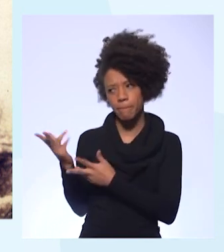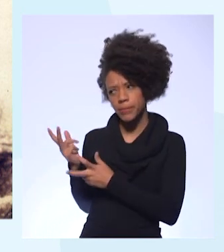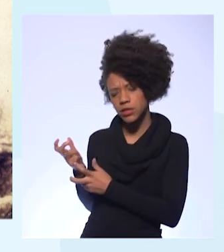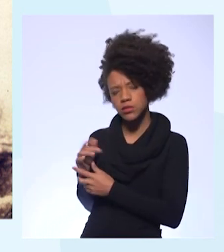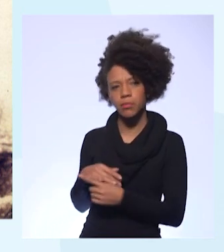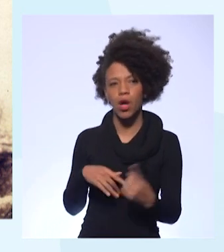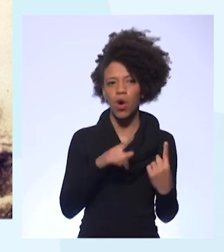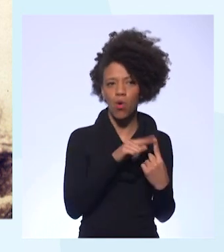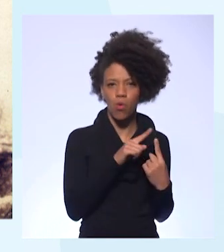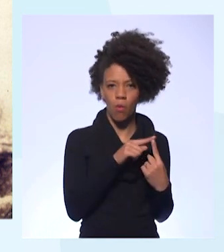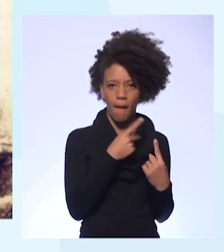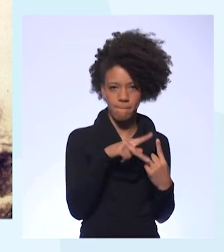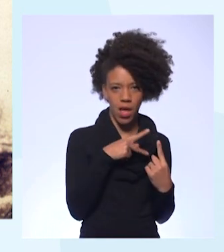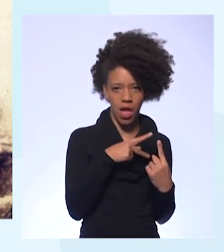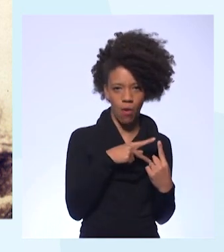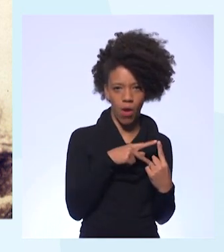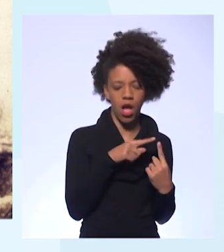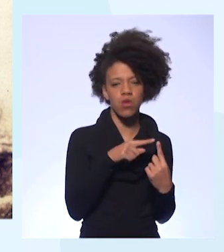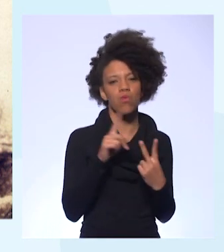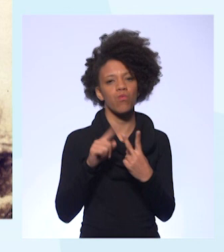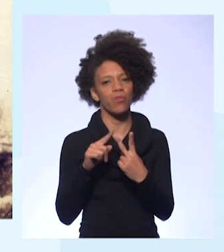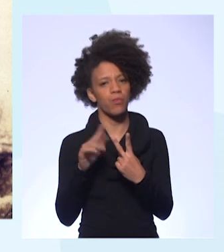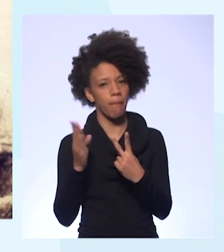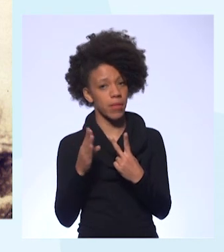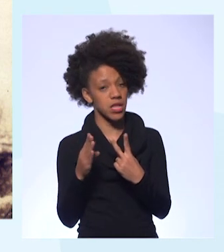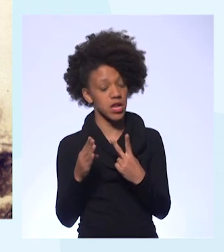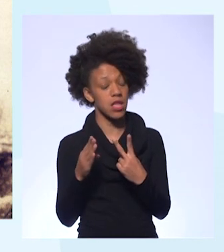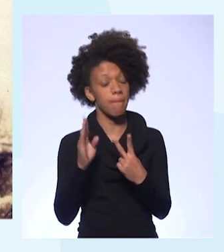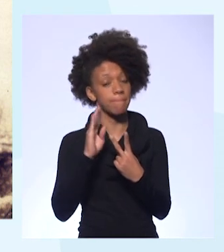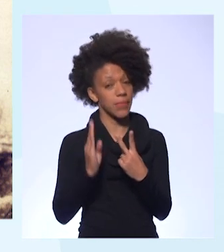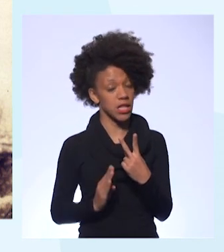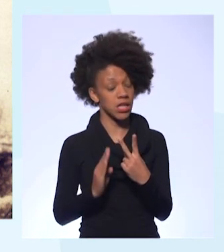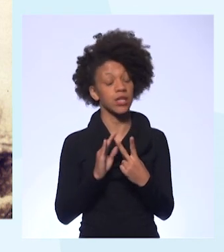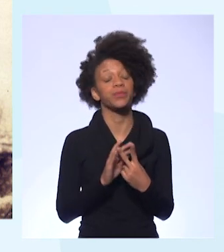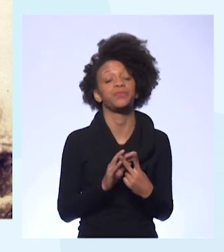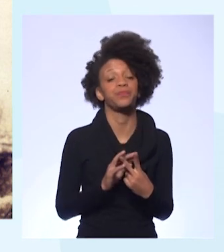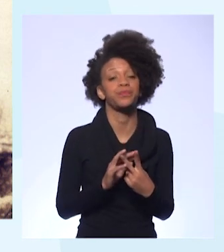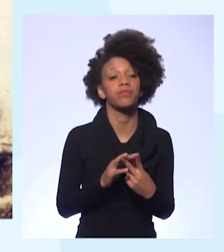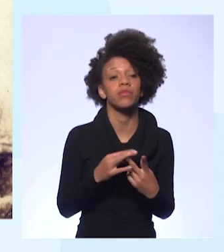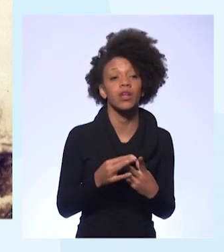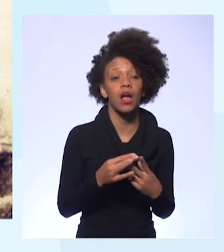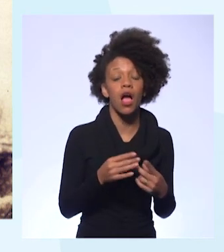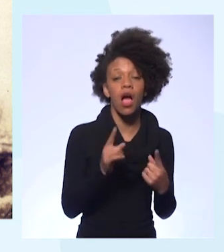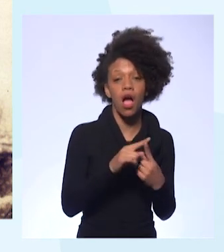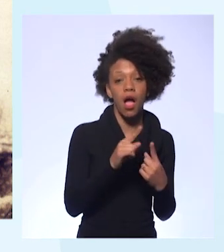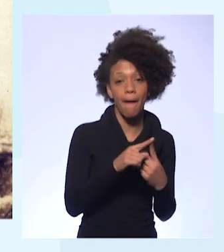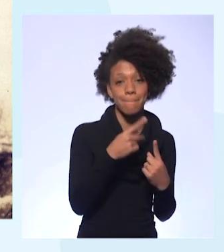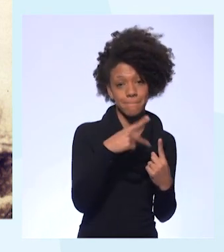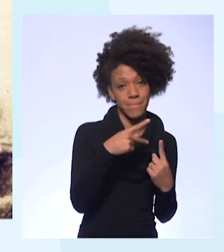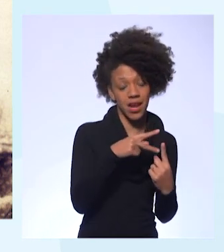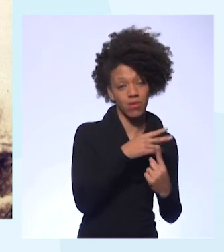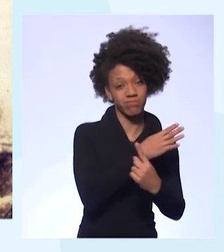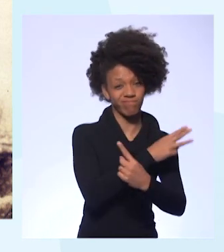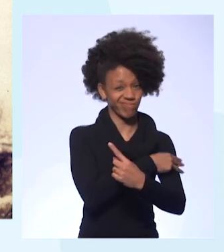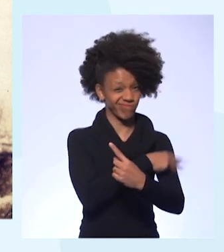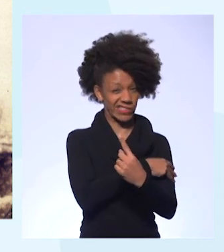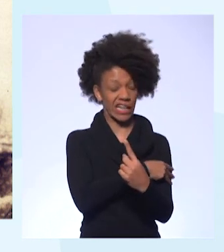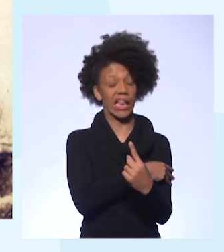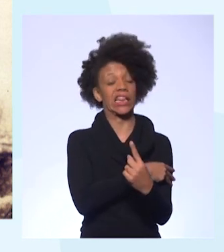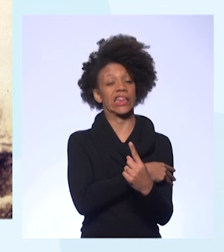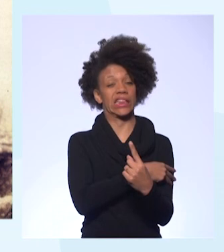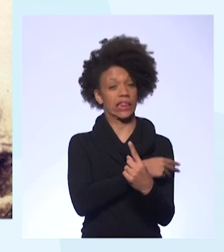um soldado paraguaio um soldado brasileiro as condições do exército paraguaio estava decadente